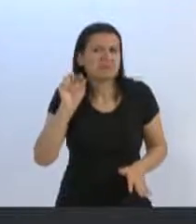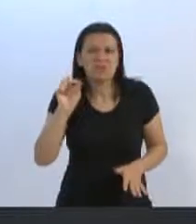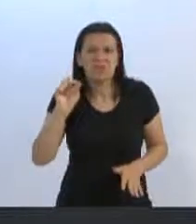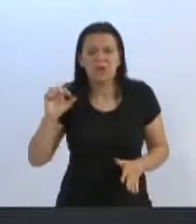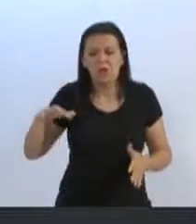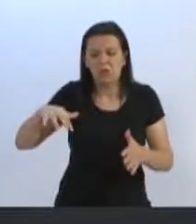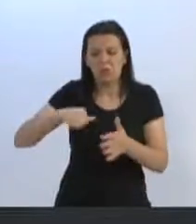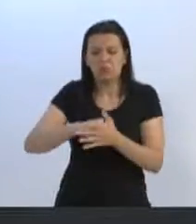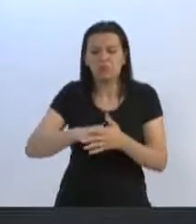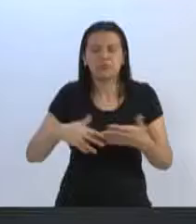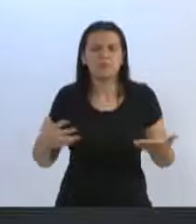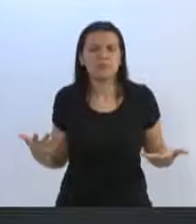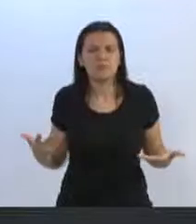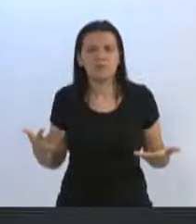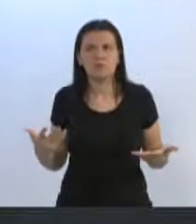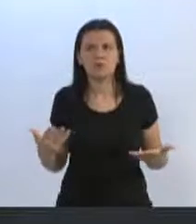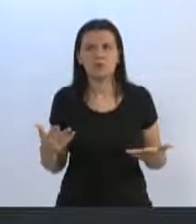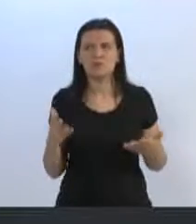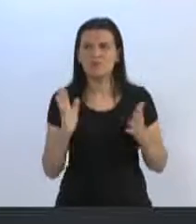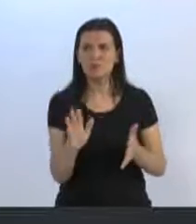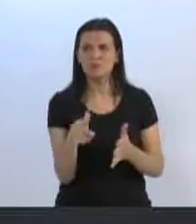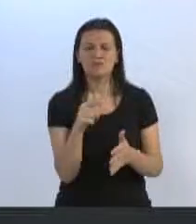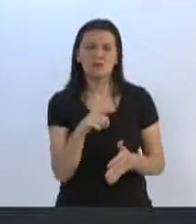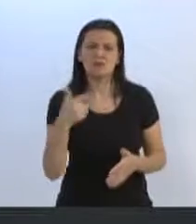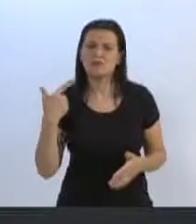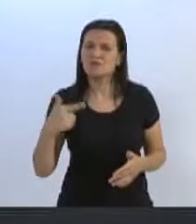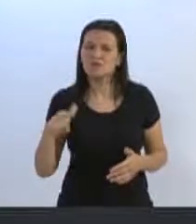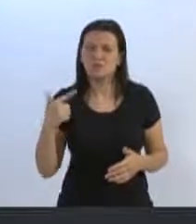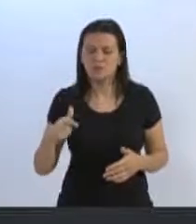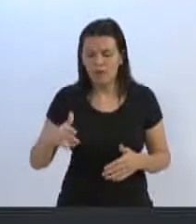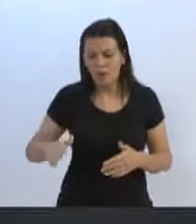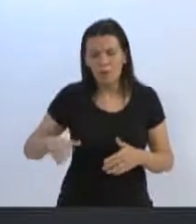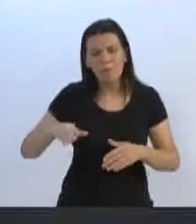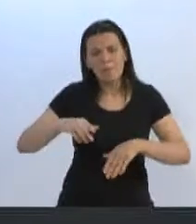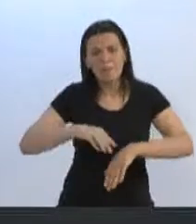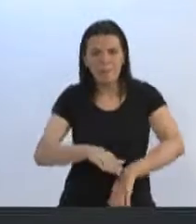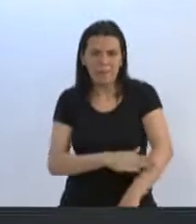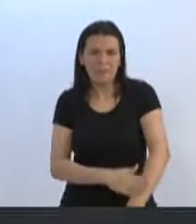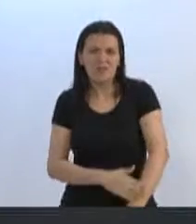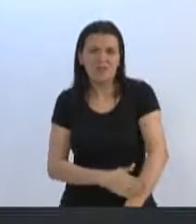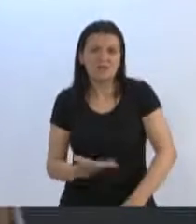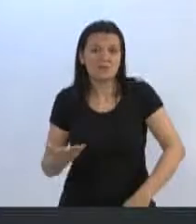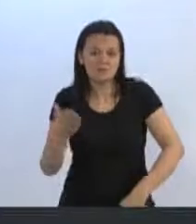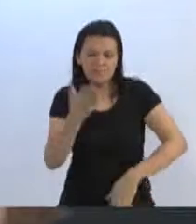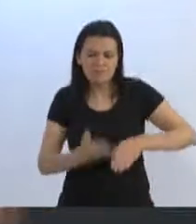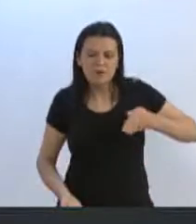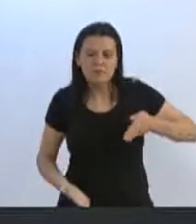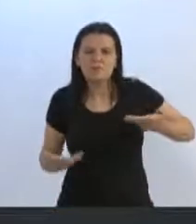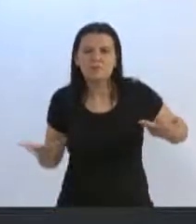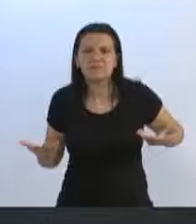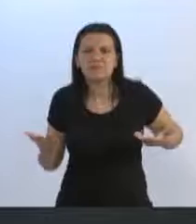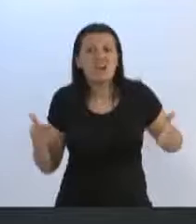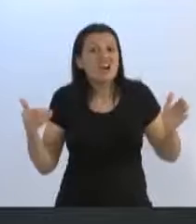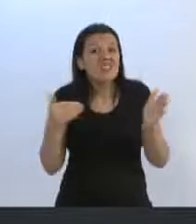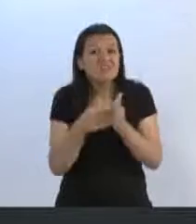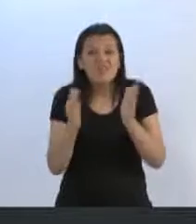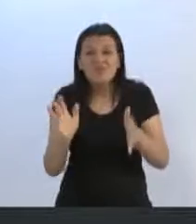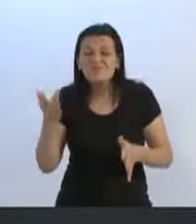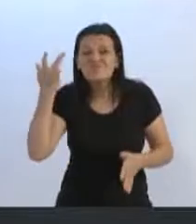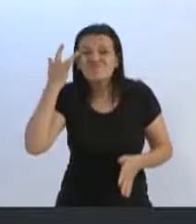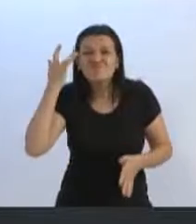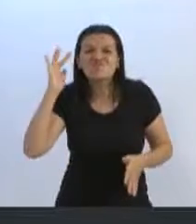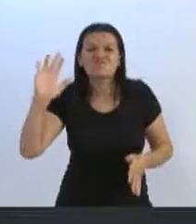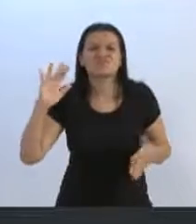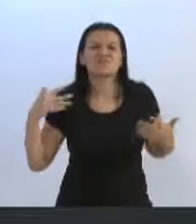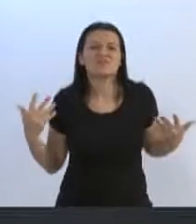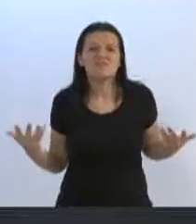acidentou, e ele hoje, né, ele não tem uma perna em função do acidente de trânsito, e até hoje nem sabe quem foi a vítima. Então a gente precisa